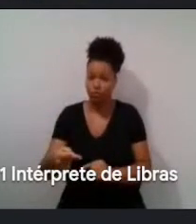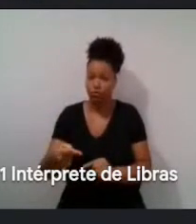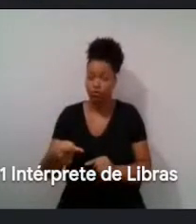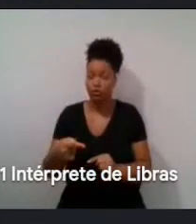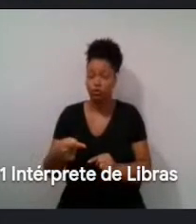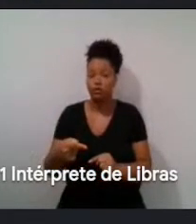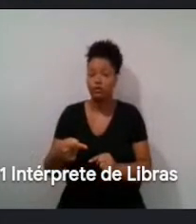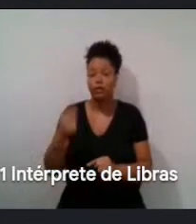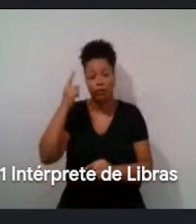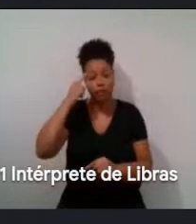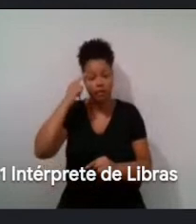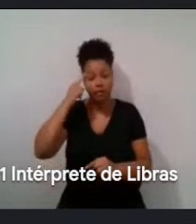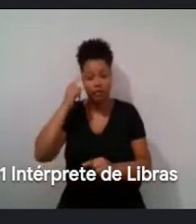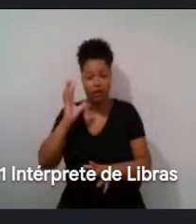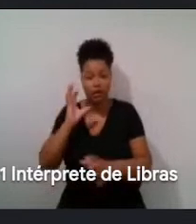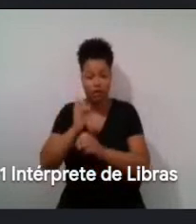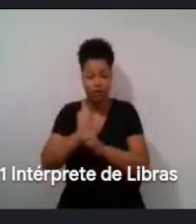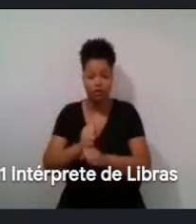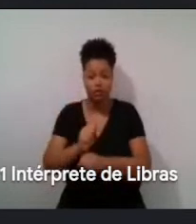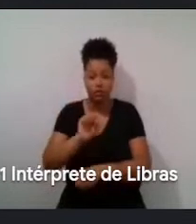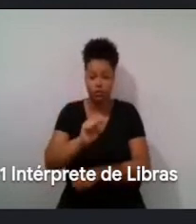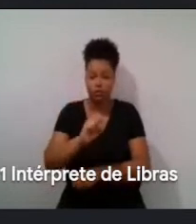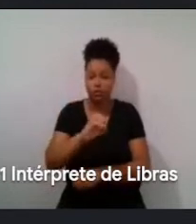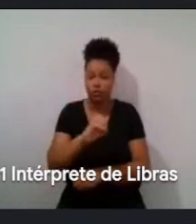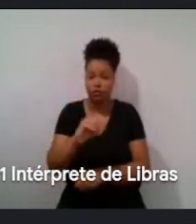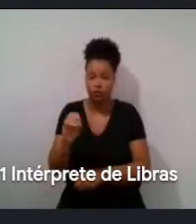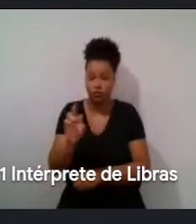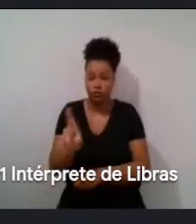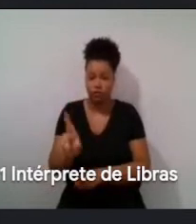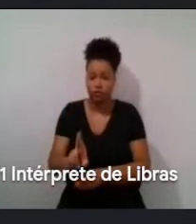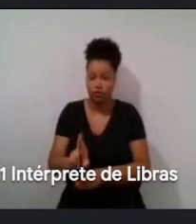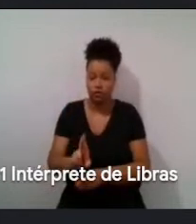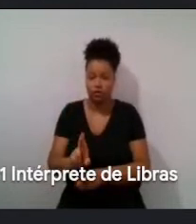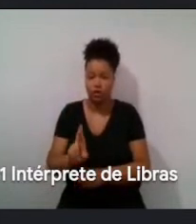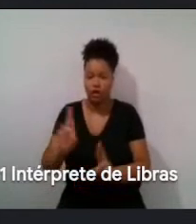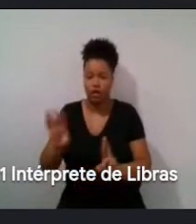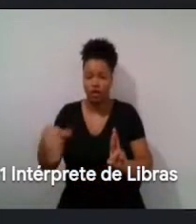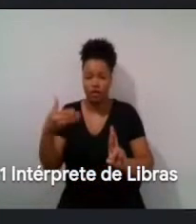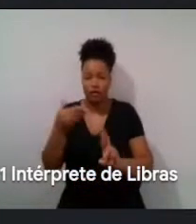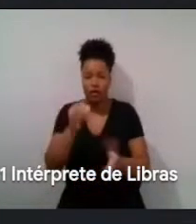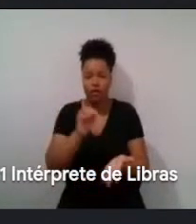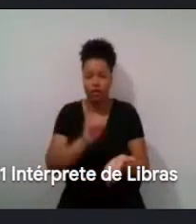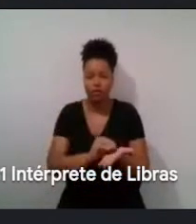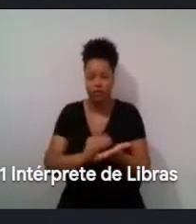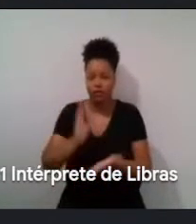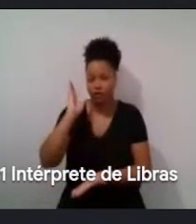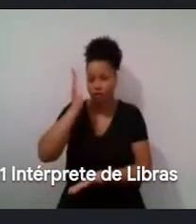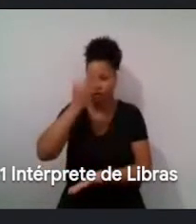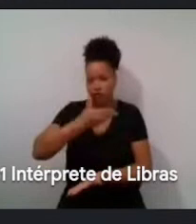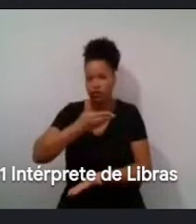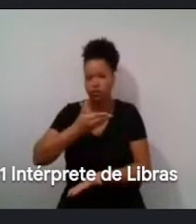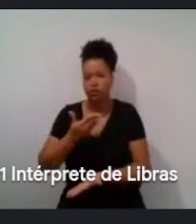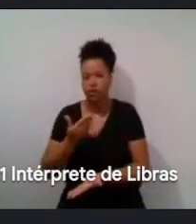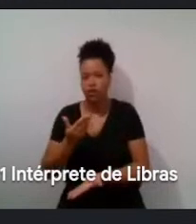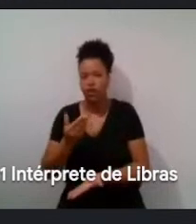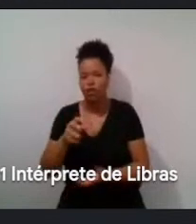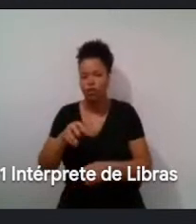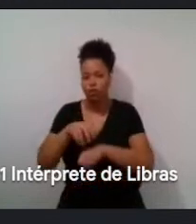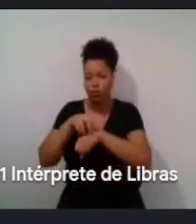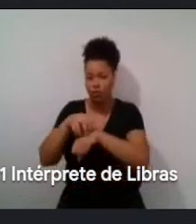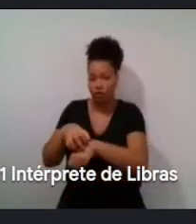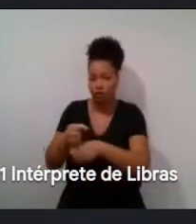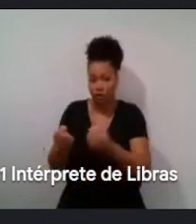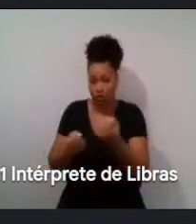considerando que a soma de R$ 800,00 referente à falta de comprovação do veículo do automóvel